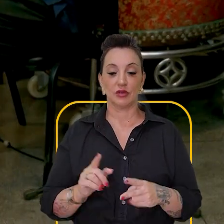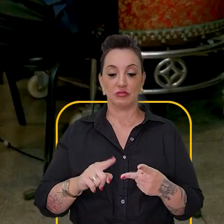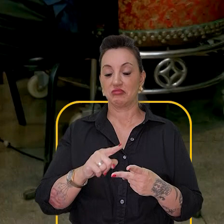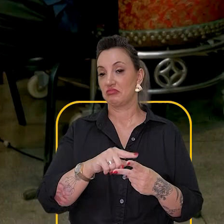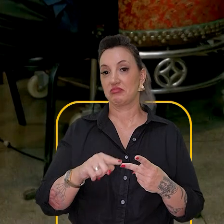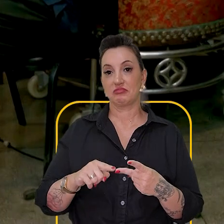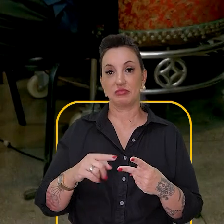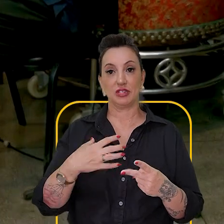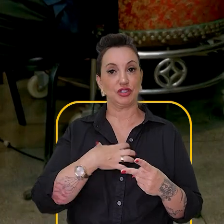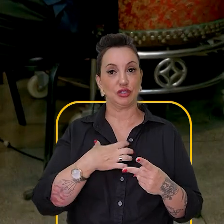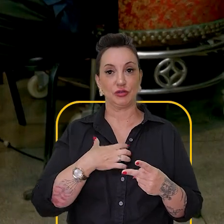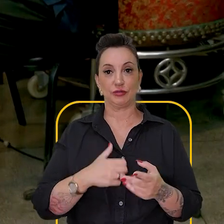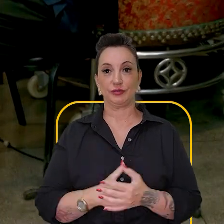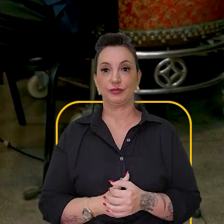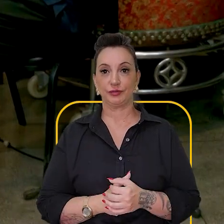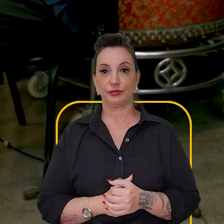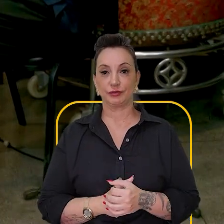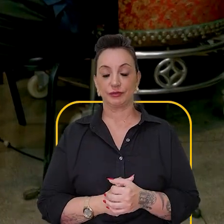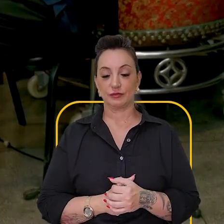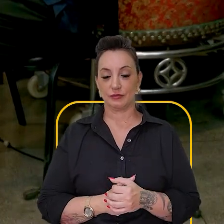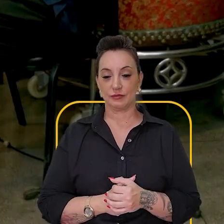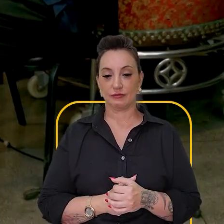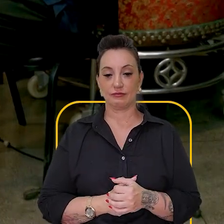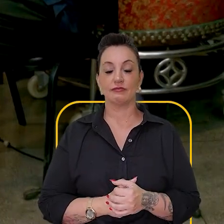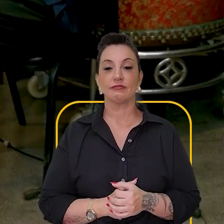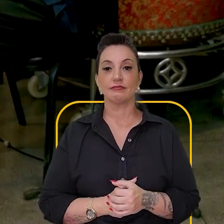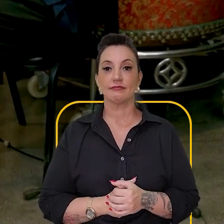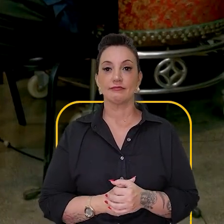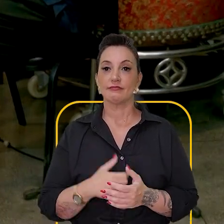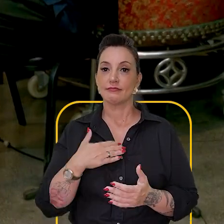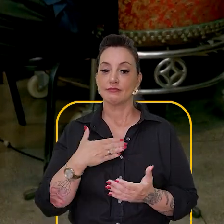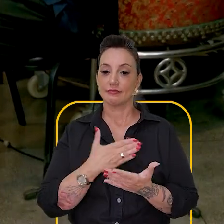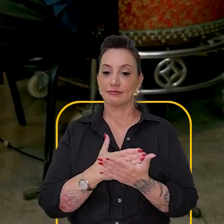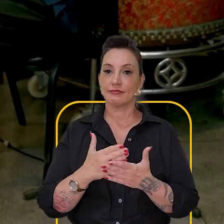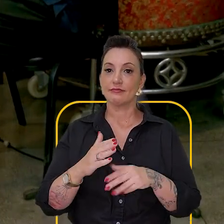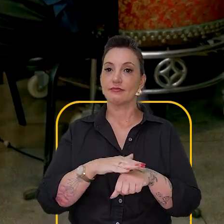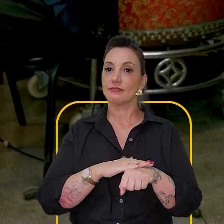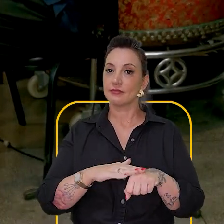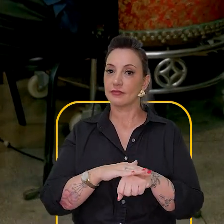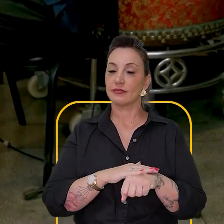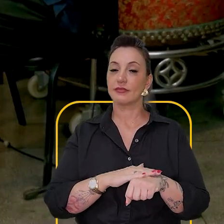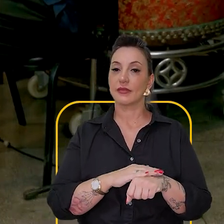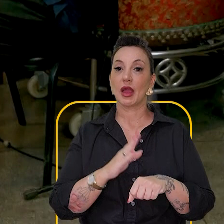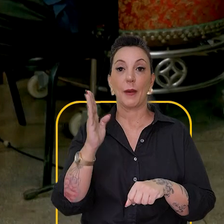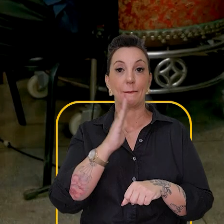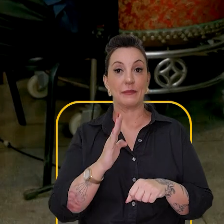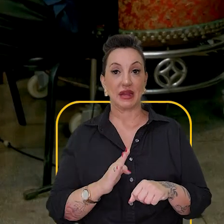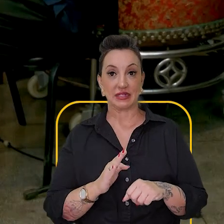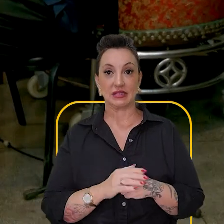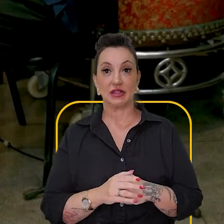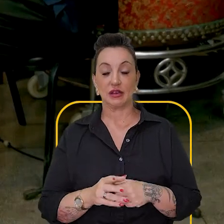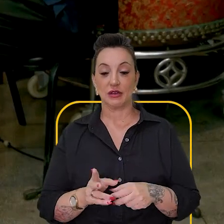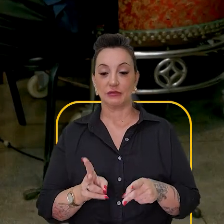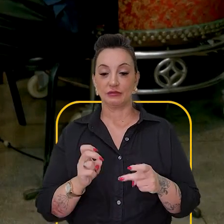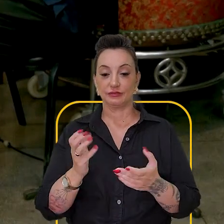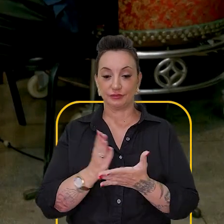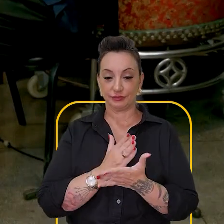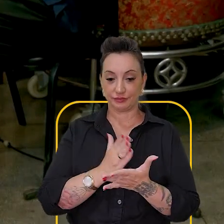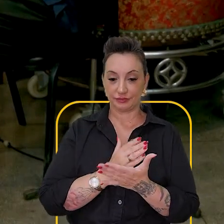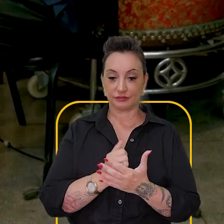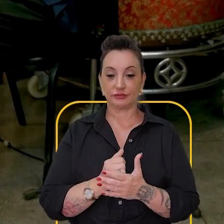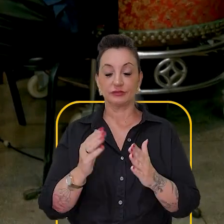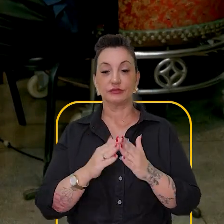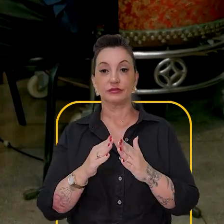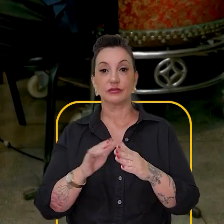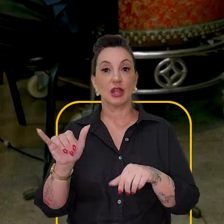aí eu fiquei sem mestre tanto no 21 quanto no xaulim e dentro do do 21 eu comecei a